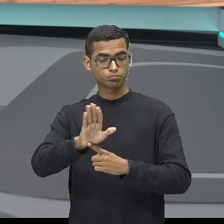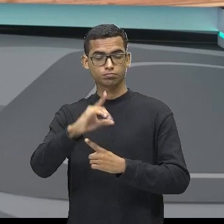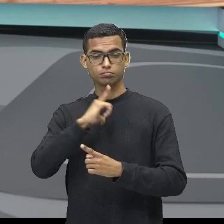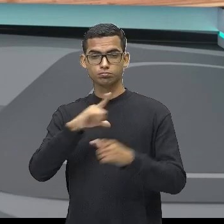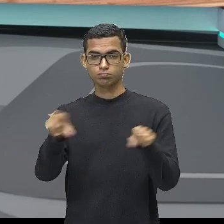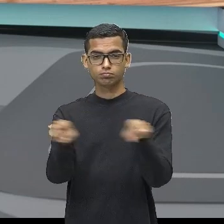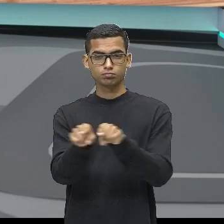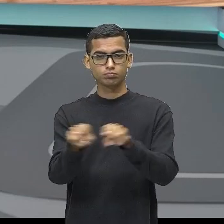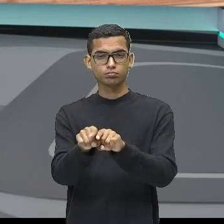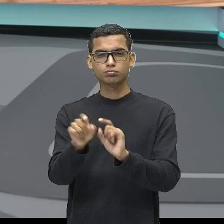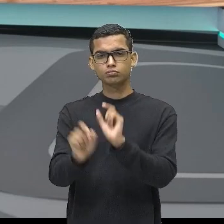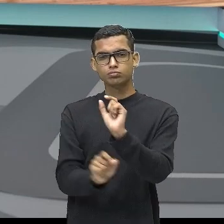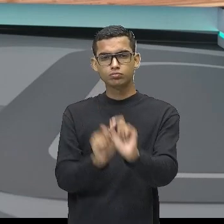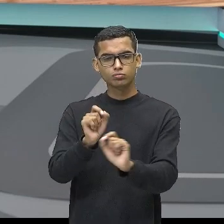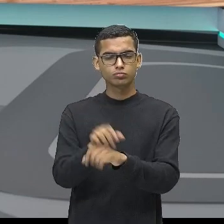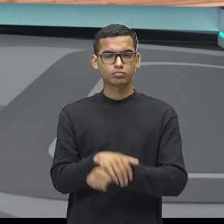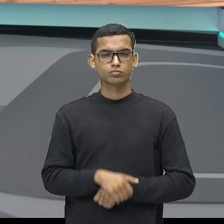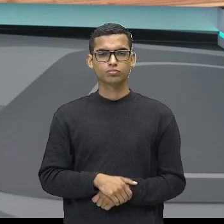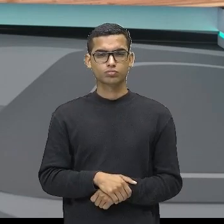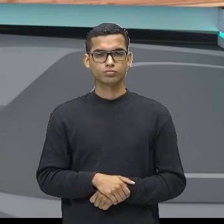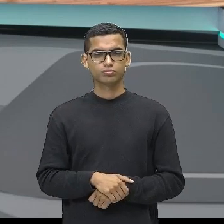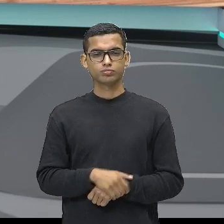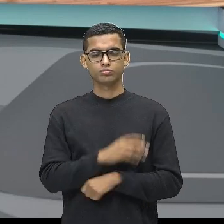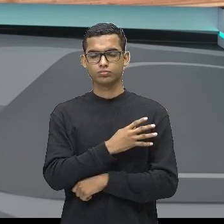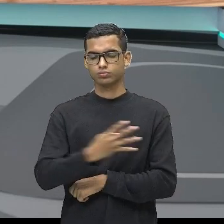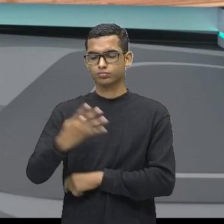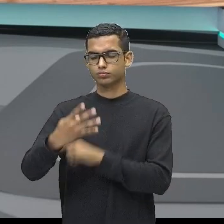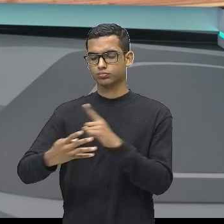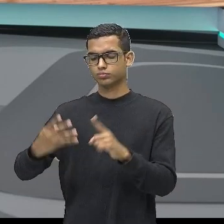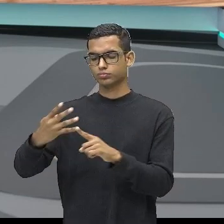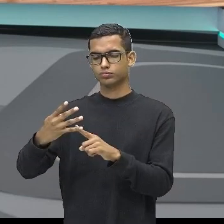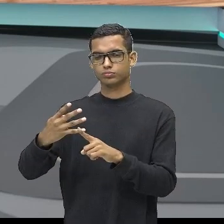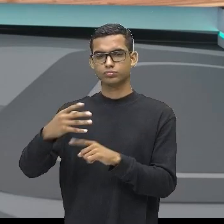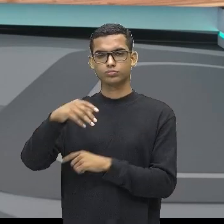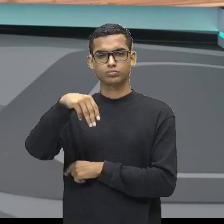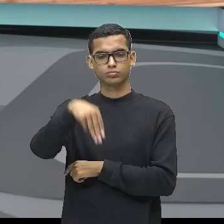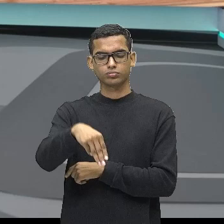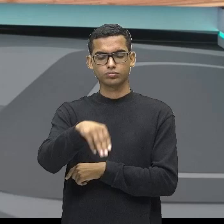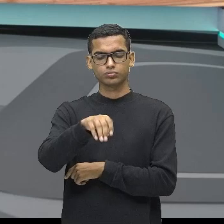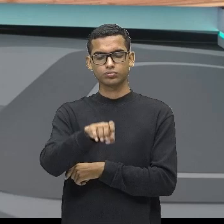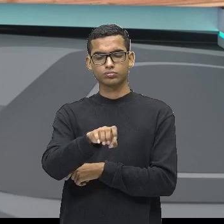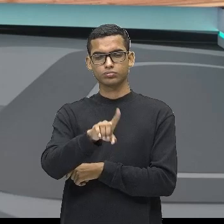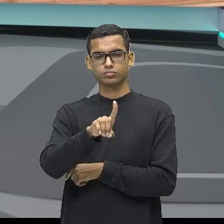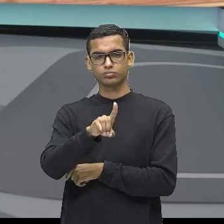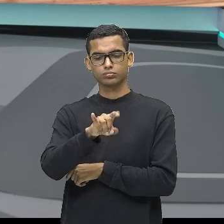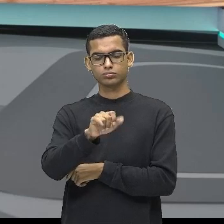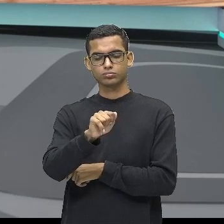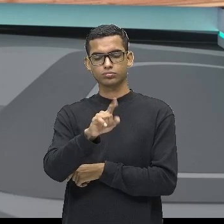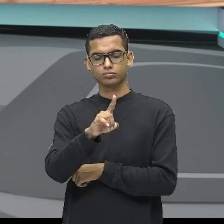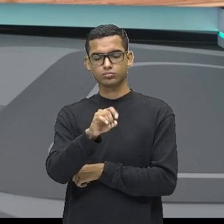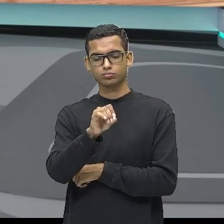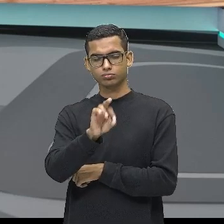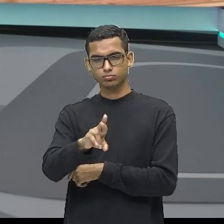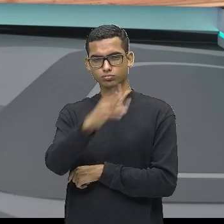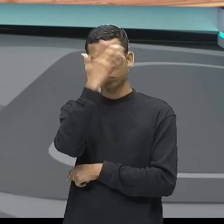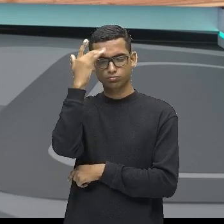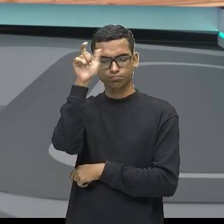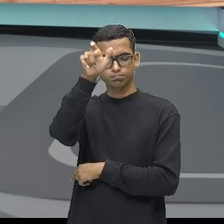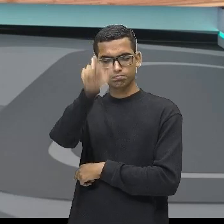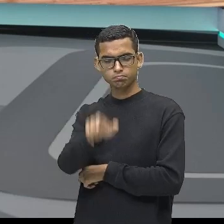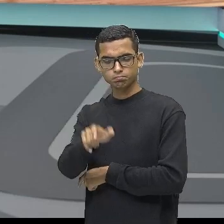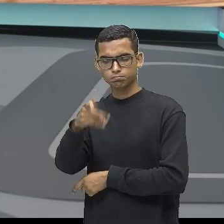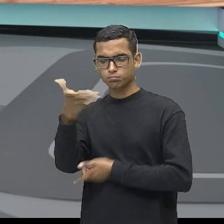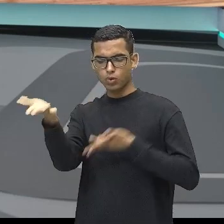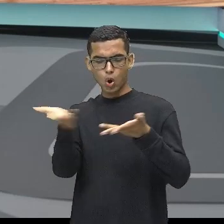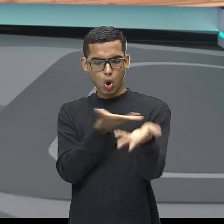foi exatamente o elemento do mediador, certo? Então, a pessoa que se posiciona entre os nossos debatedores é o